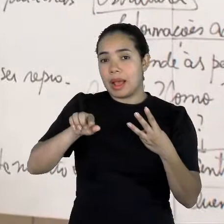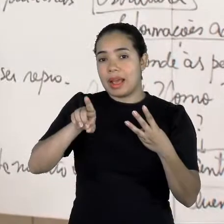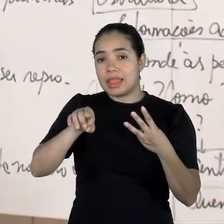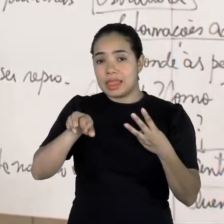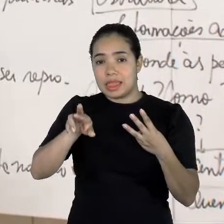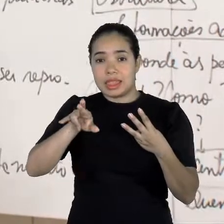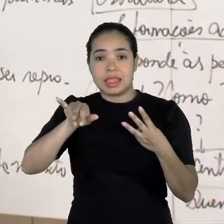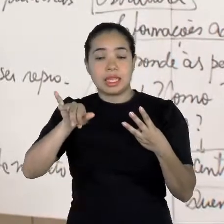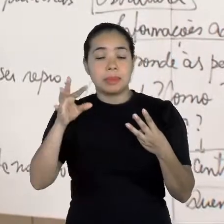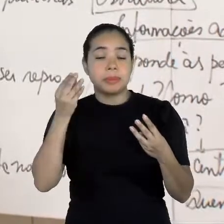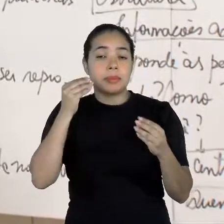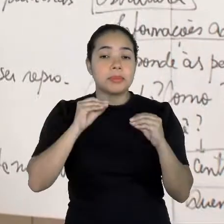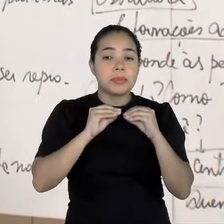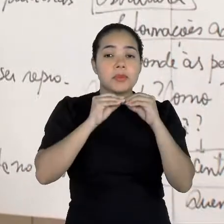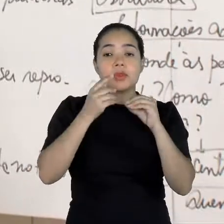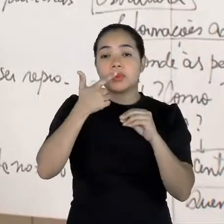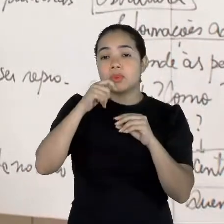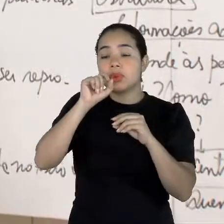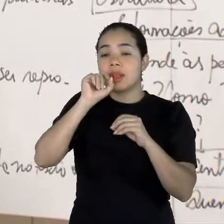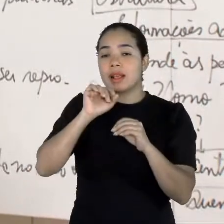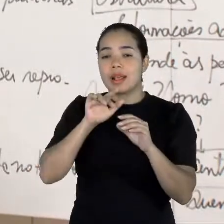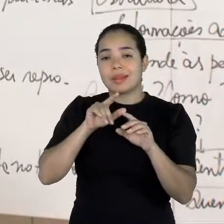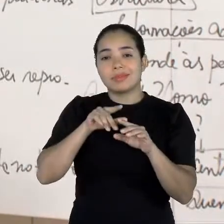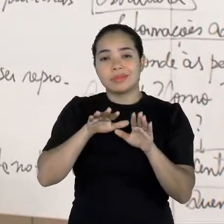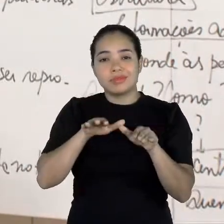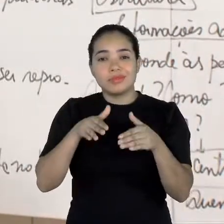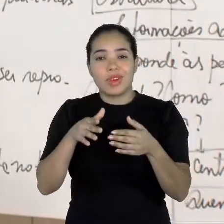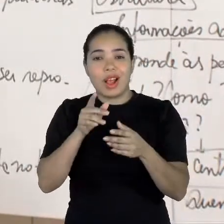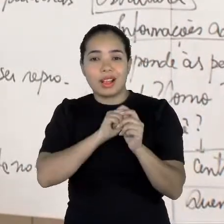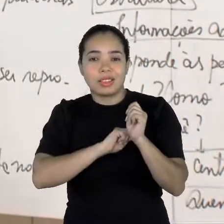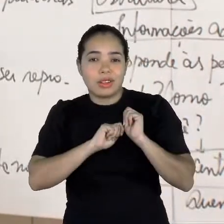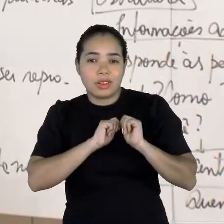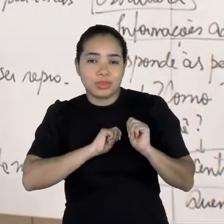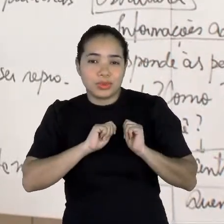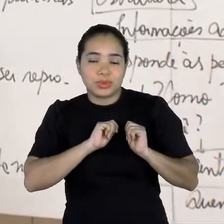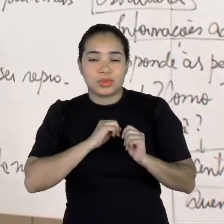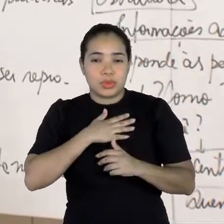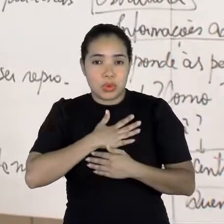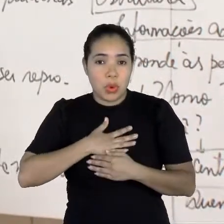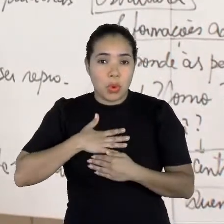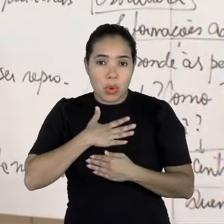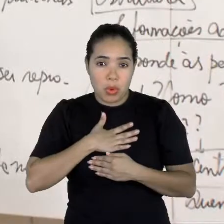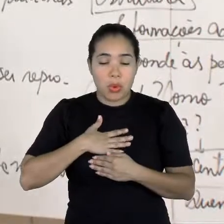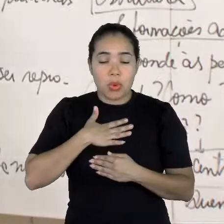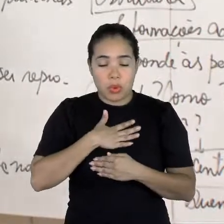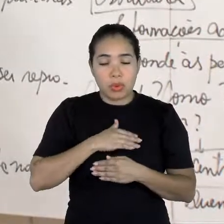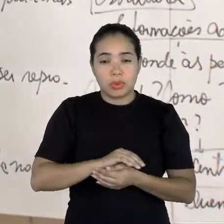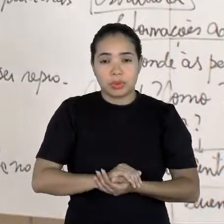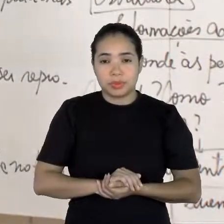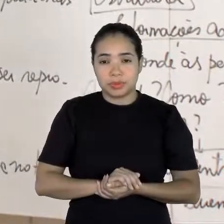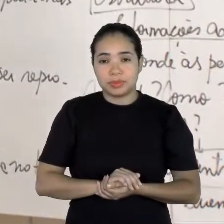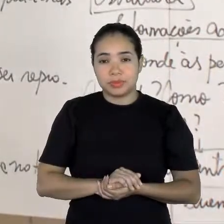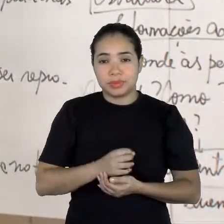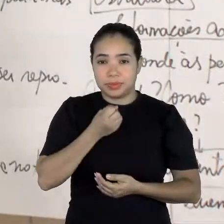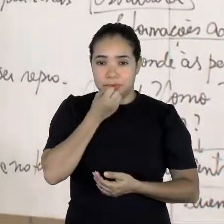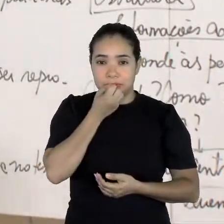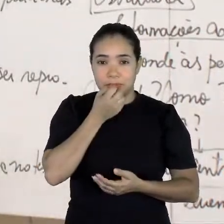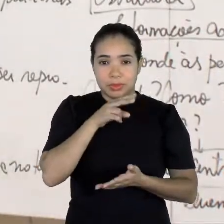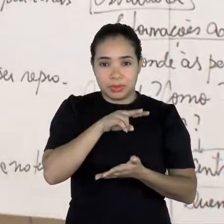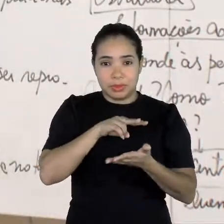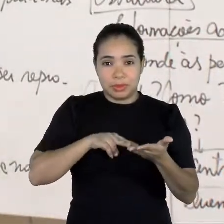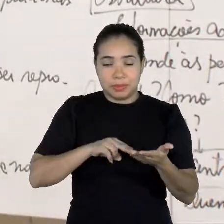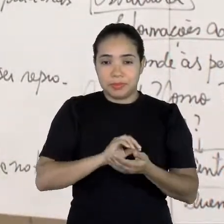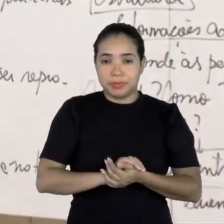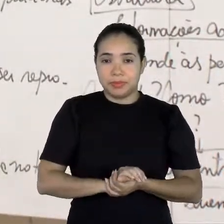linguagem acessível a adolescentes, né? Que os adolescentes gostam muito desse tipo de linguagem. Vale a pena ler, tá bom?